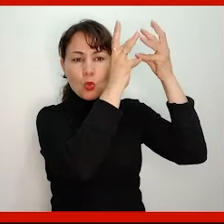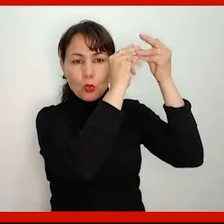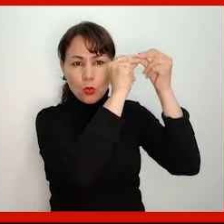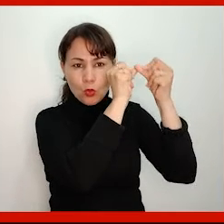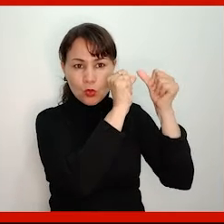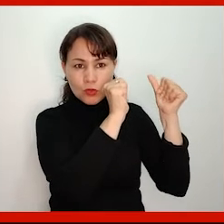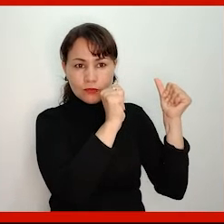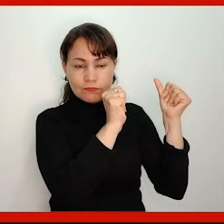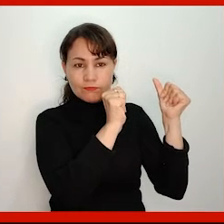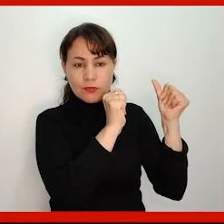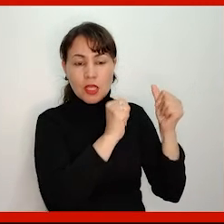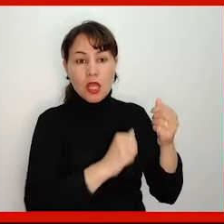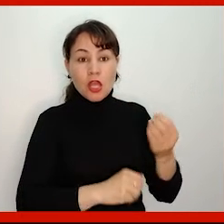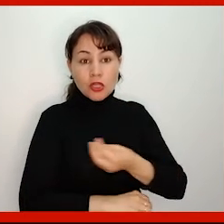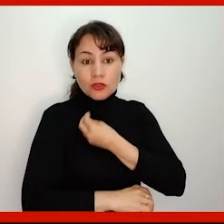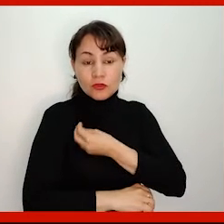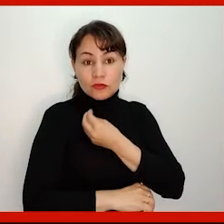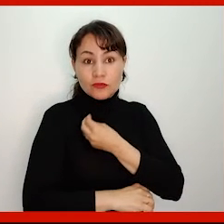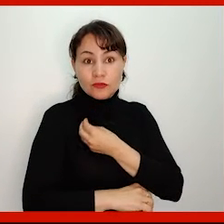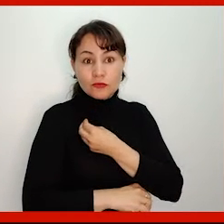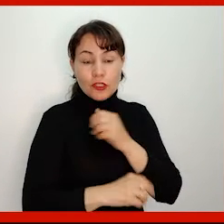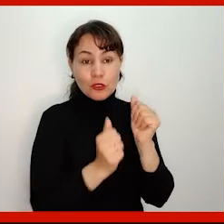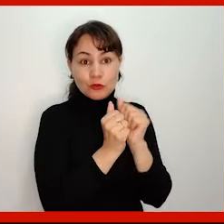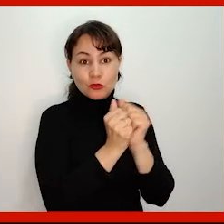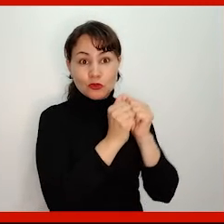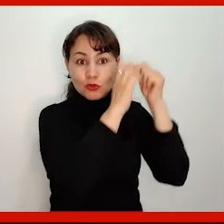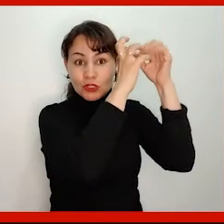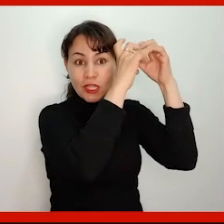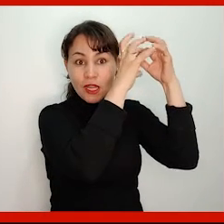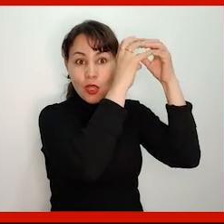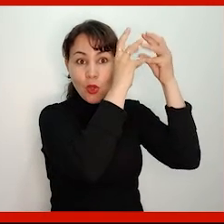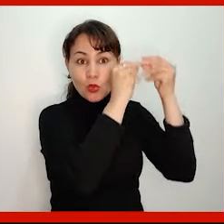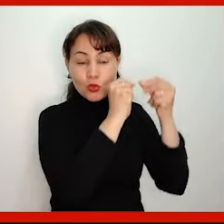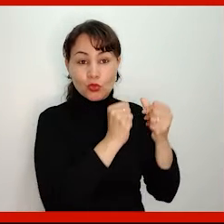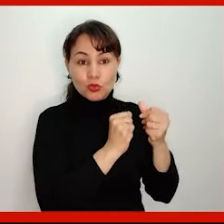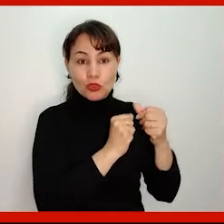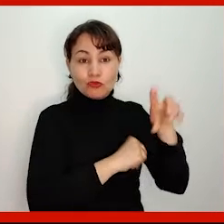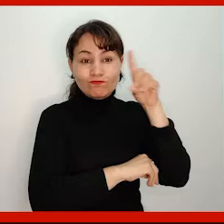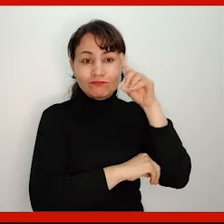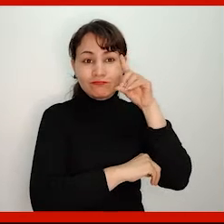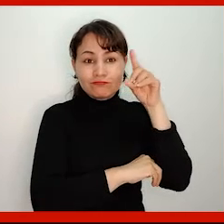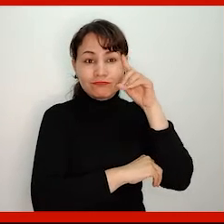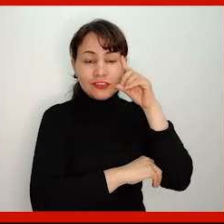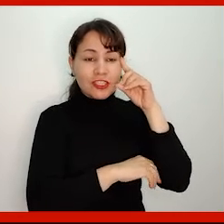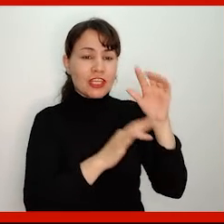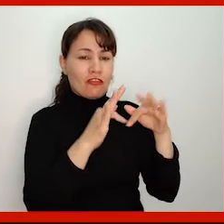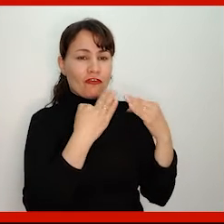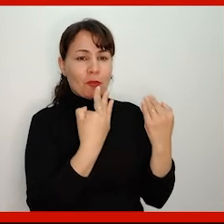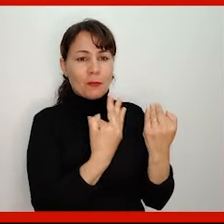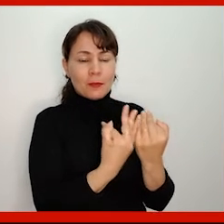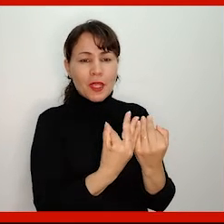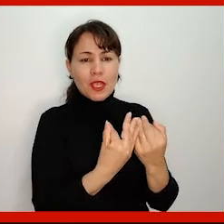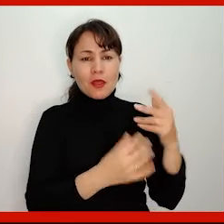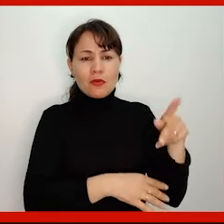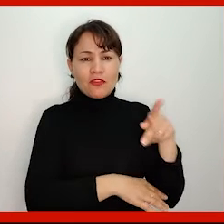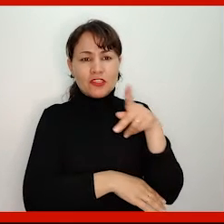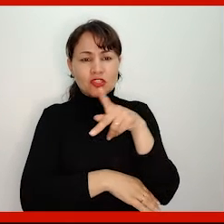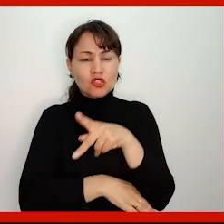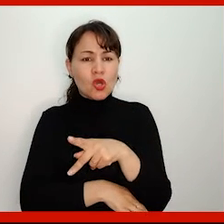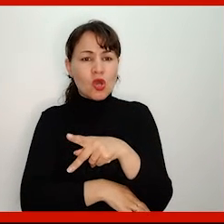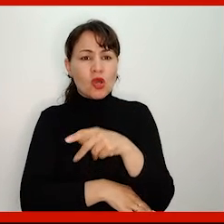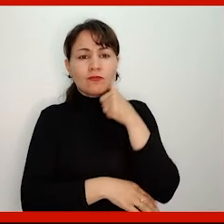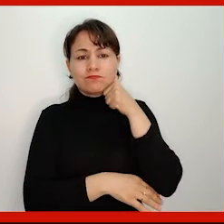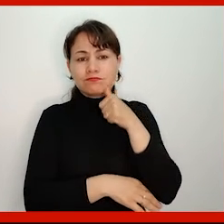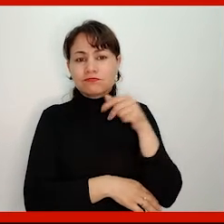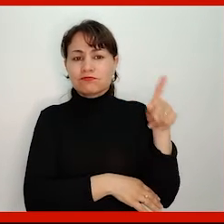fenômeno neuroplasticidade. Nós convivemos com ela durante todo o nosso dia a dia,